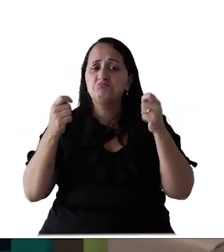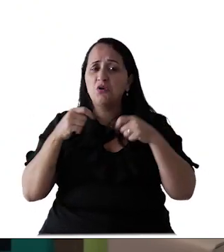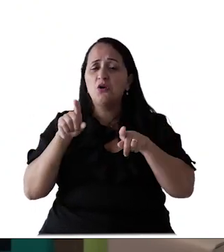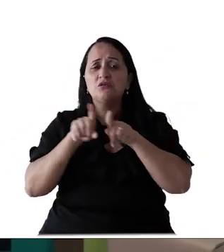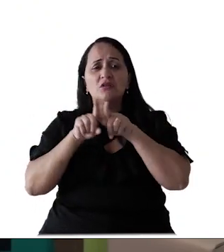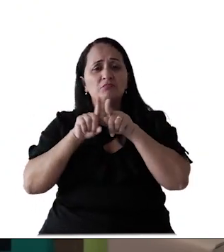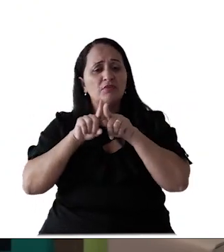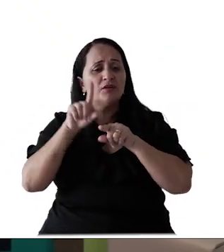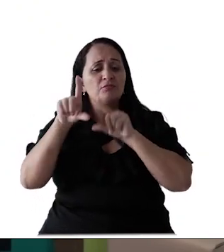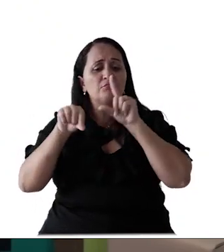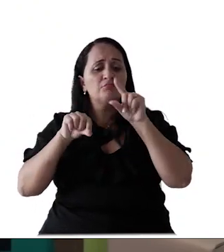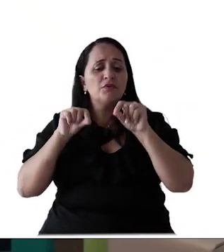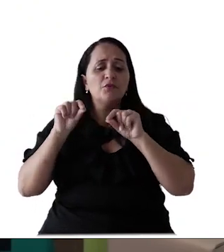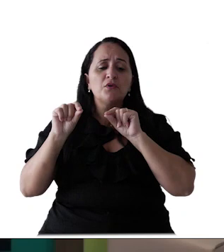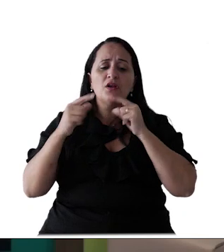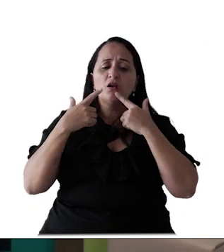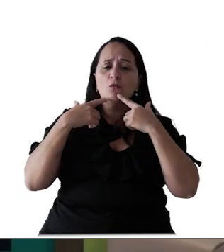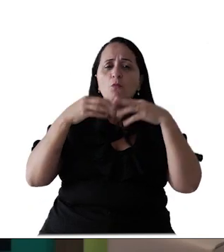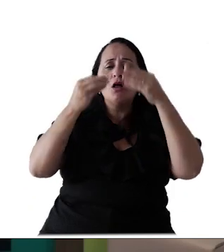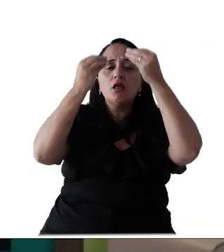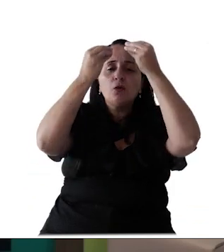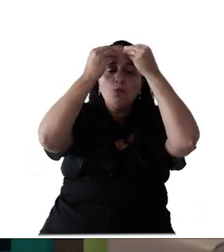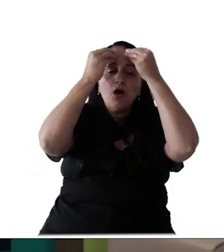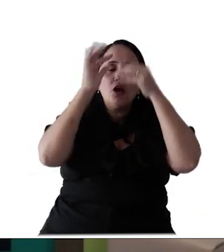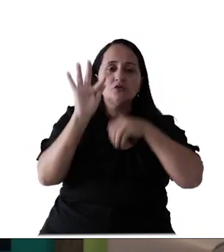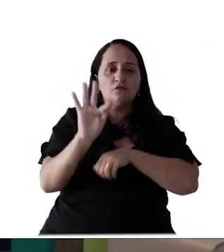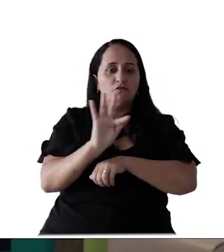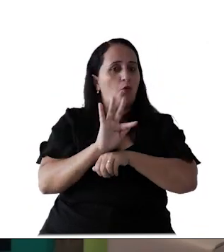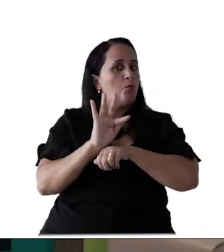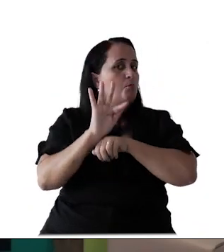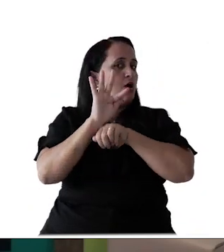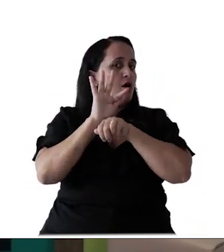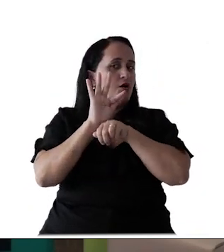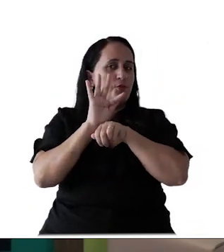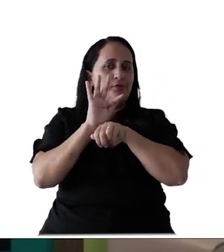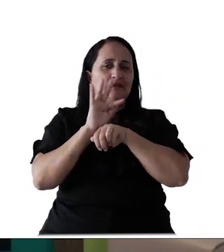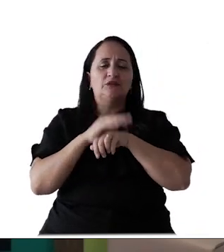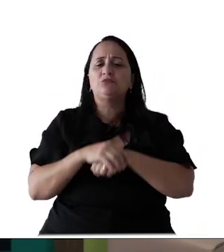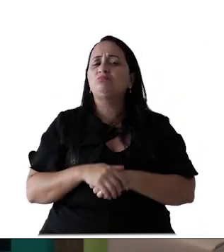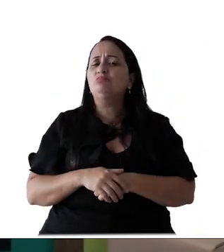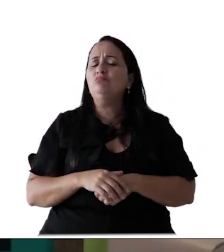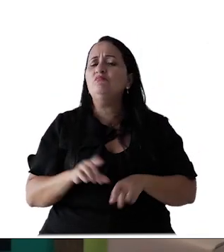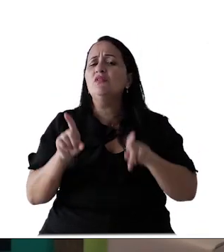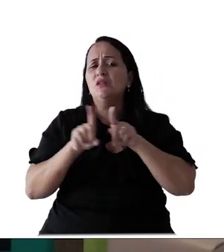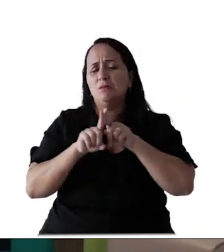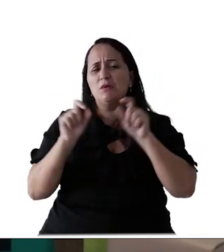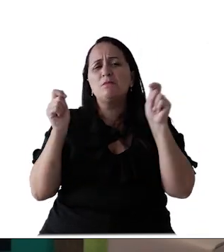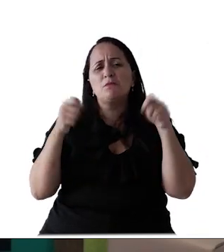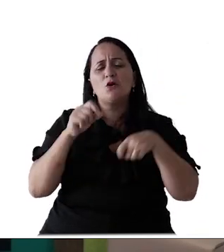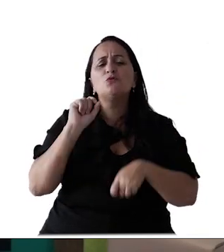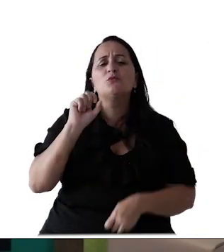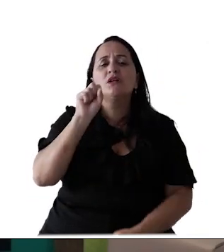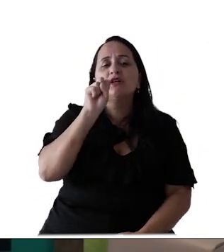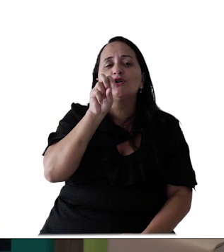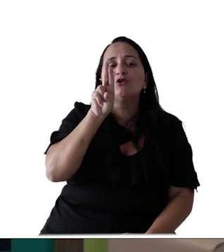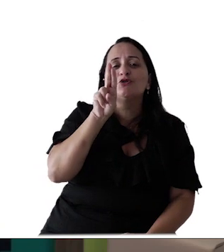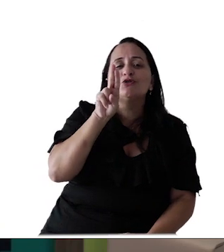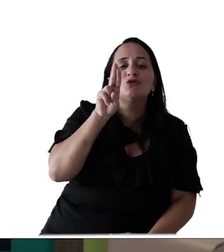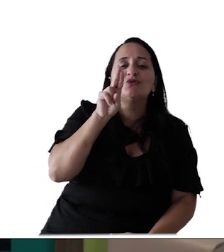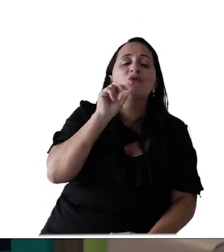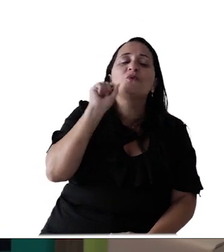uma comunicação, uma linguagem mais formal. E até ainda pode ter um sotaque nessa